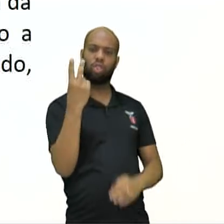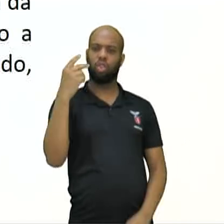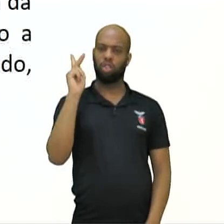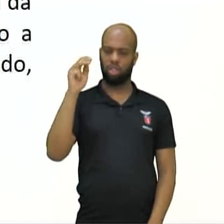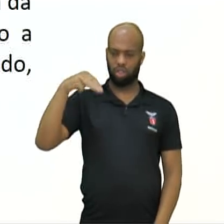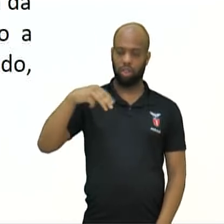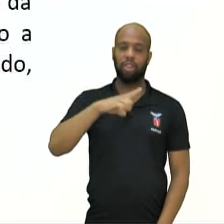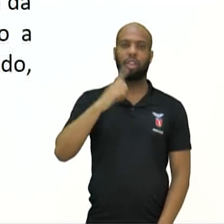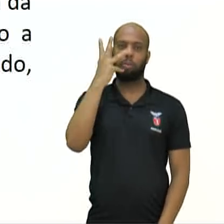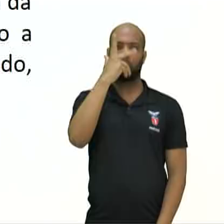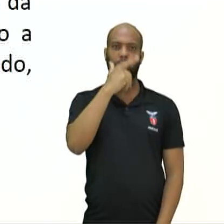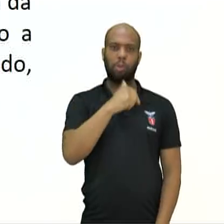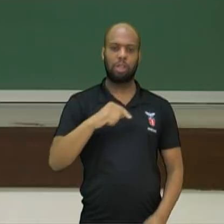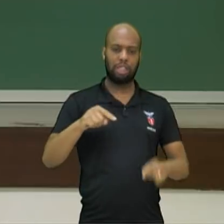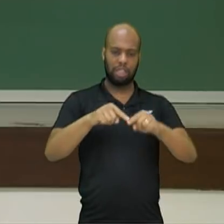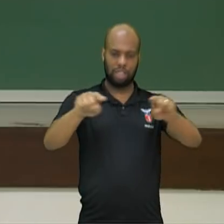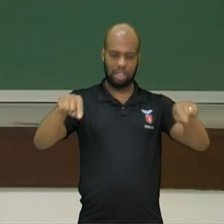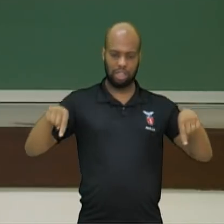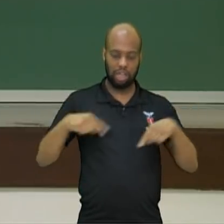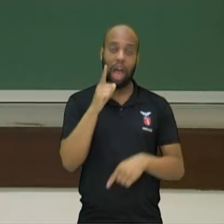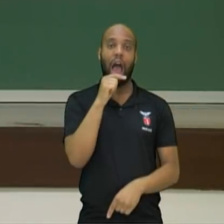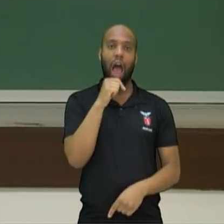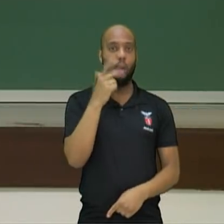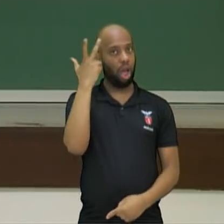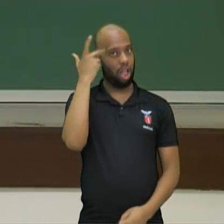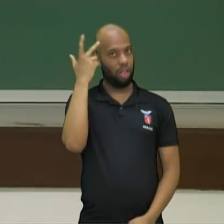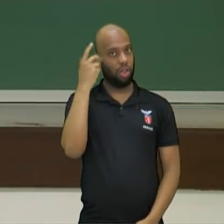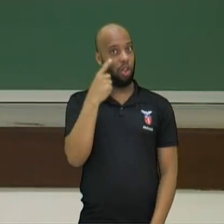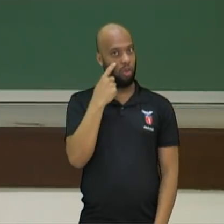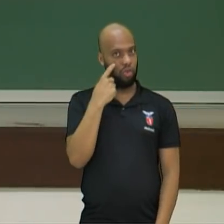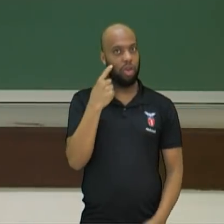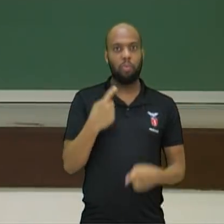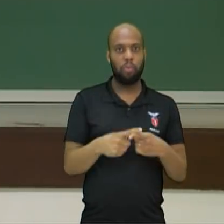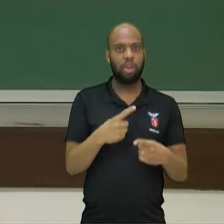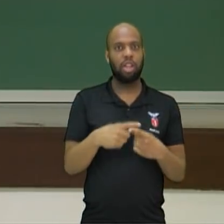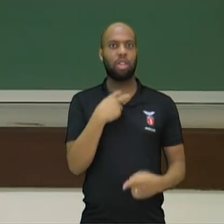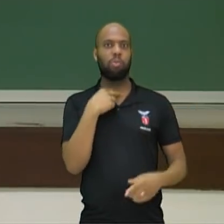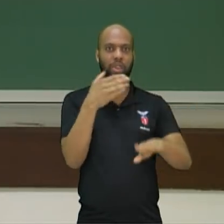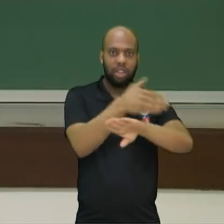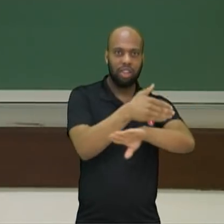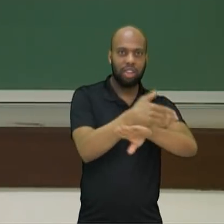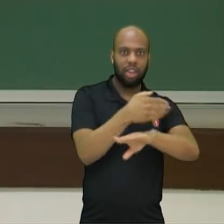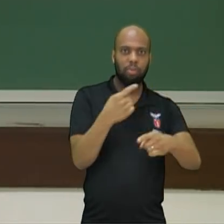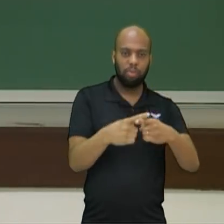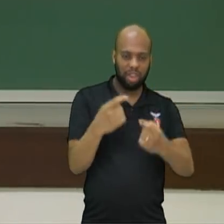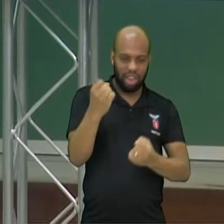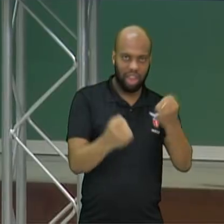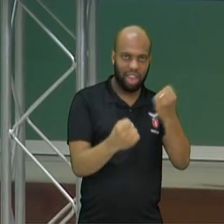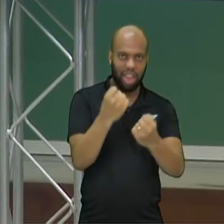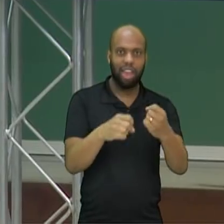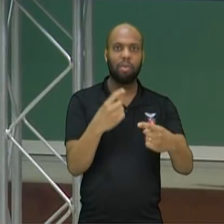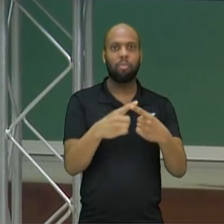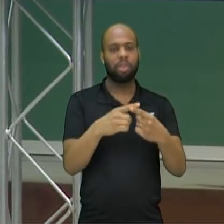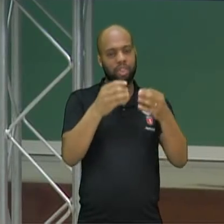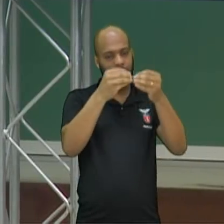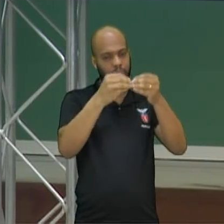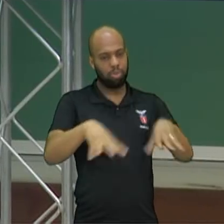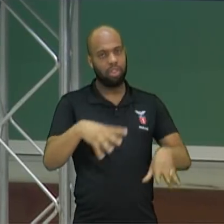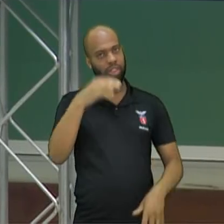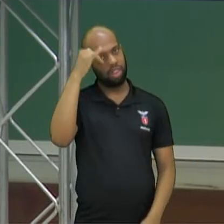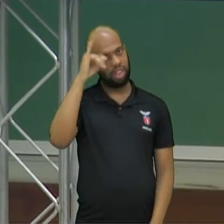suas belas piscinas naturais. Então, tá vendo por que não pode ali carros, né? Para que não